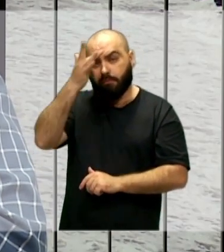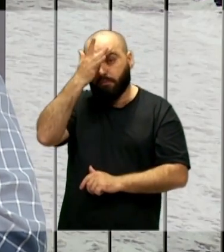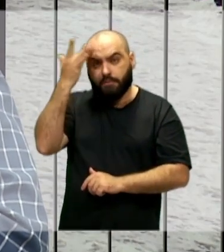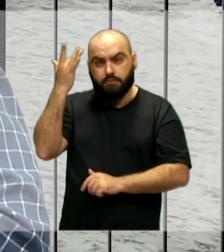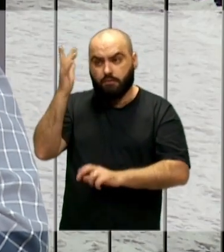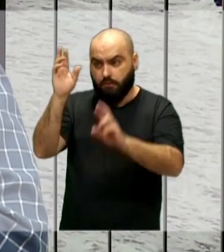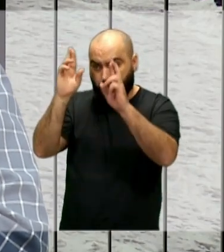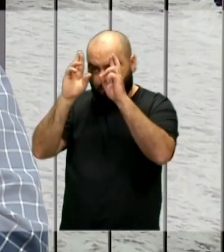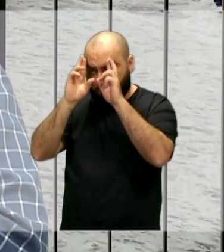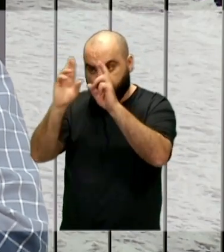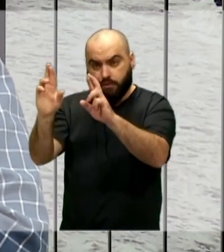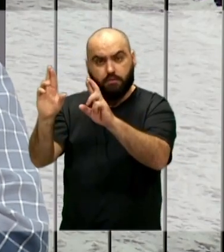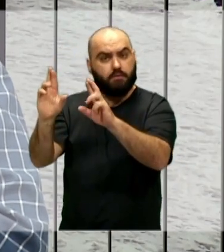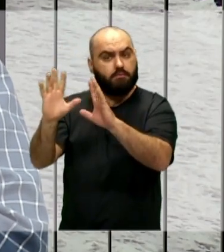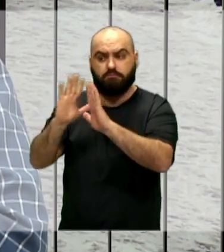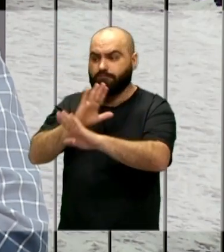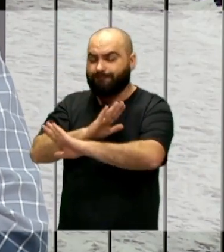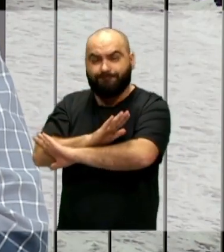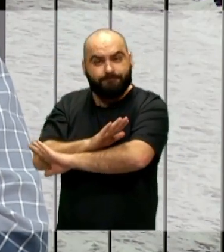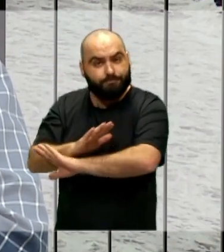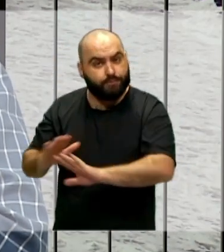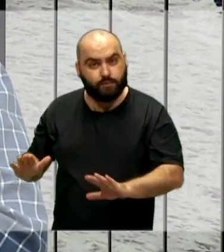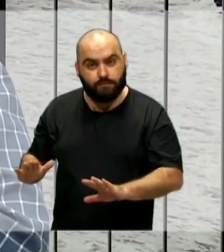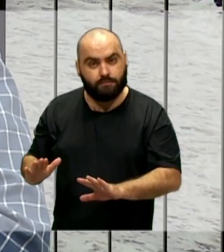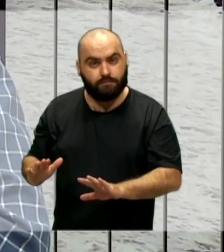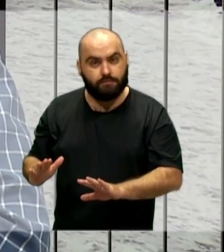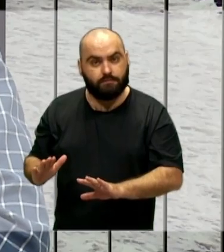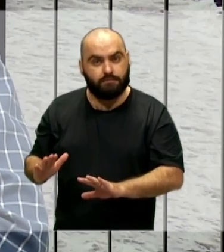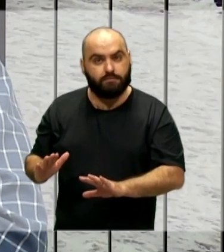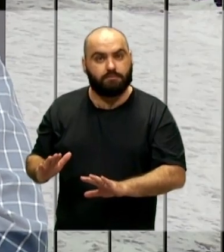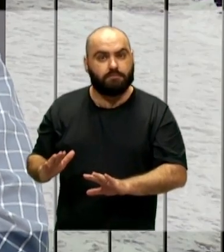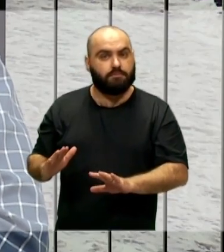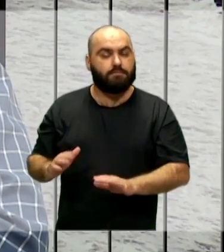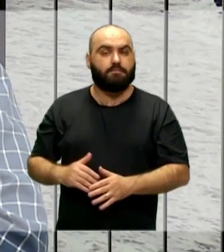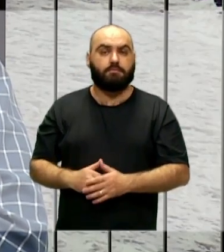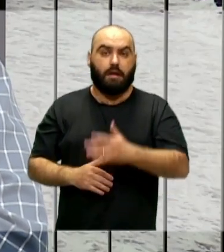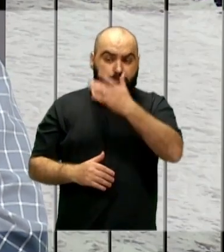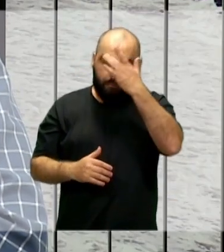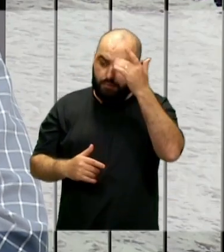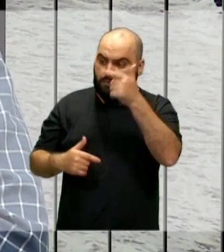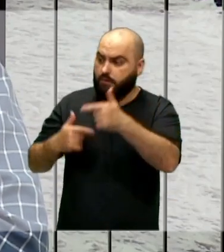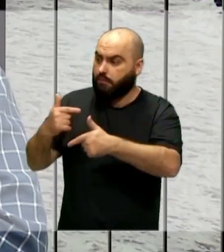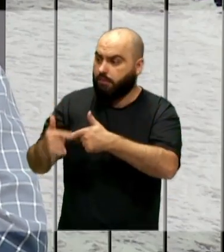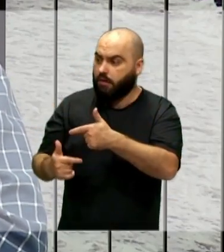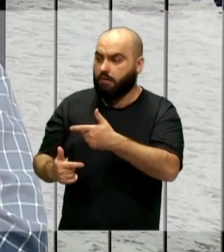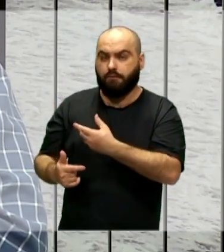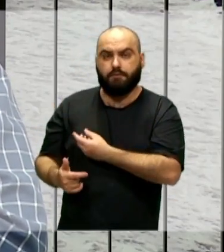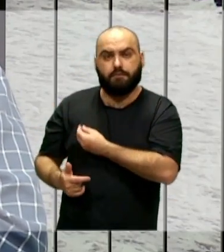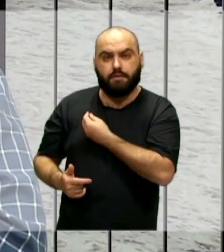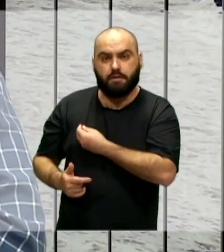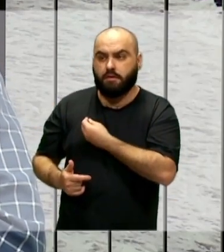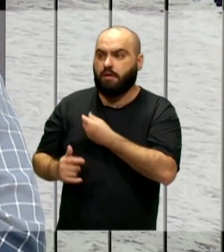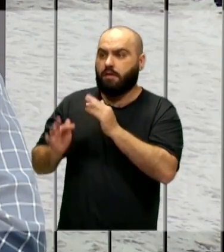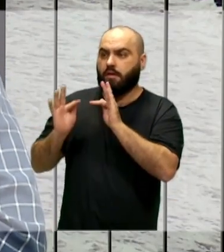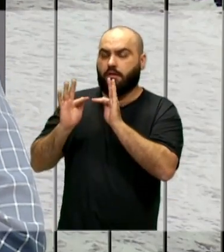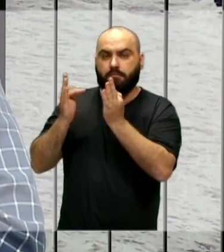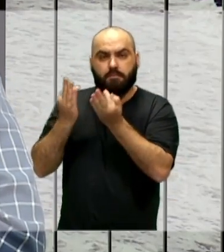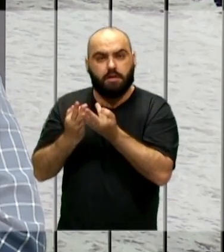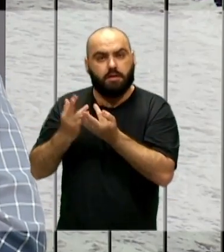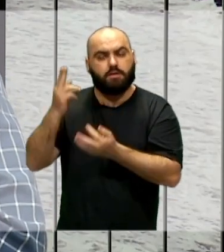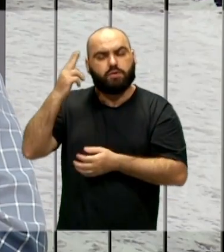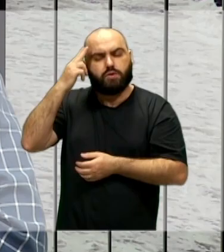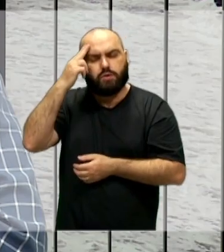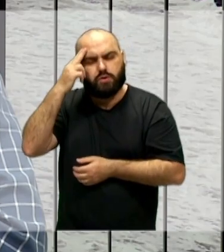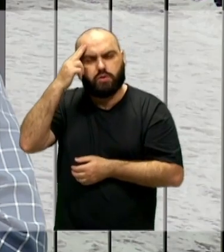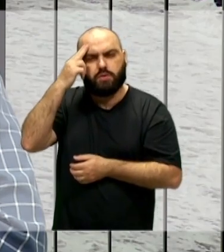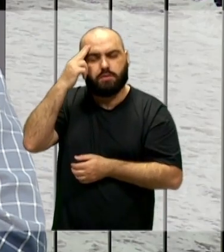respeitadas, como quaisquer outros indivíduos da sociedade. São pessoas que trabalham, são pessoas que têm vida, são pessoas que têm família, que têm sonhos,